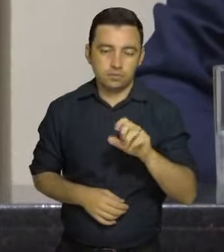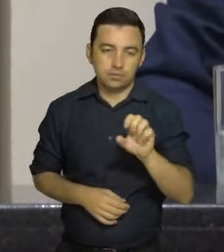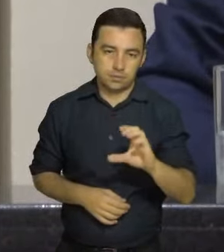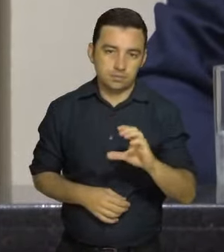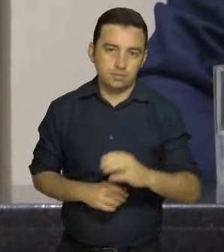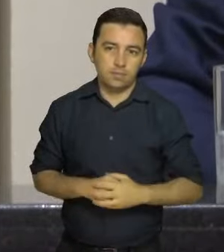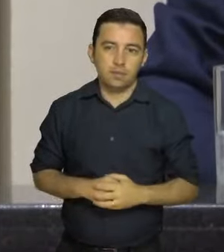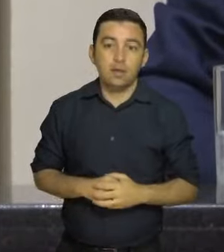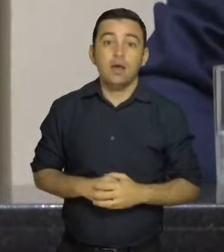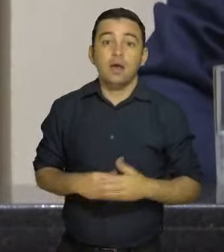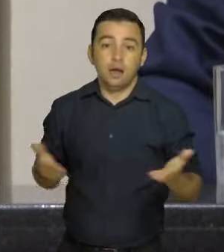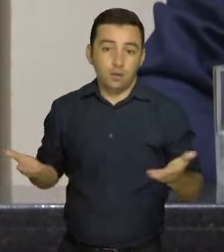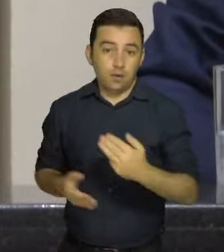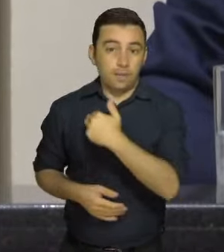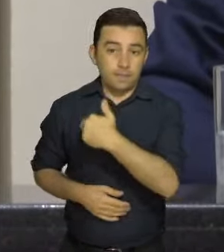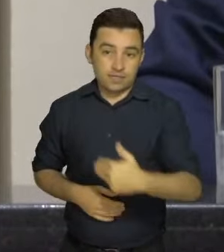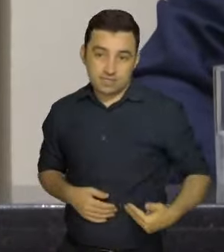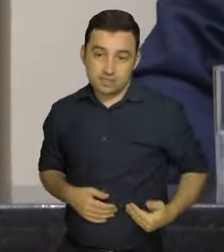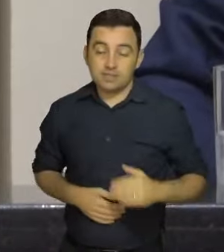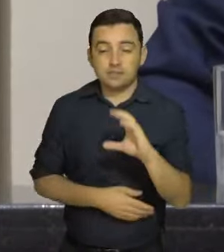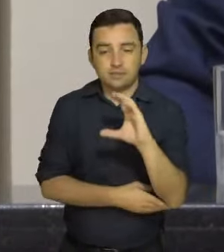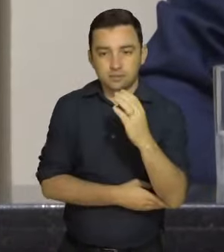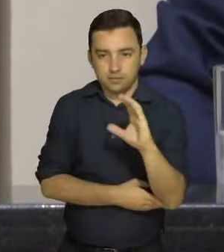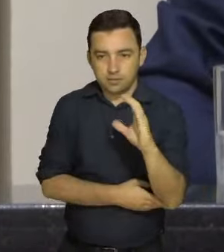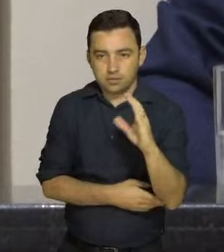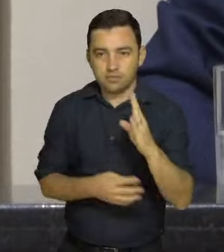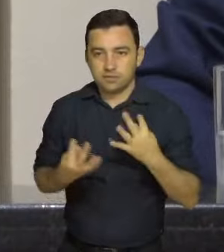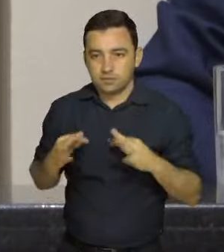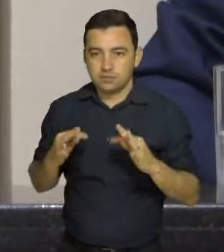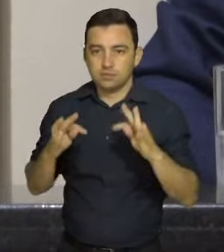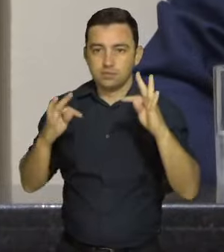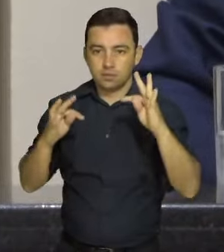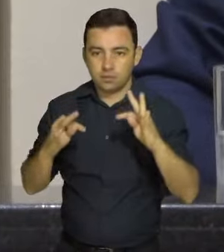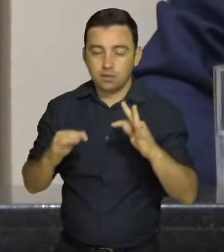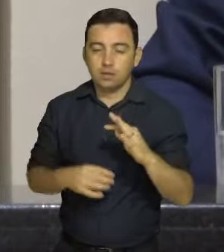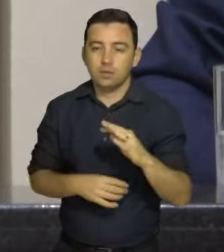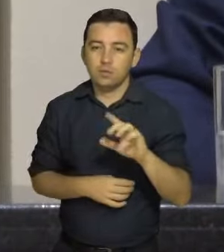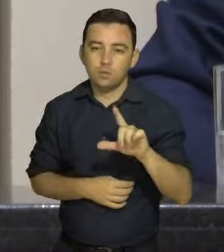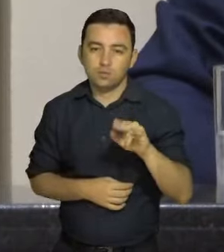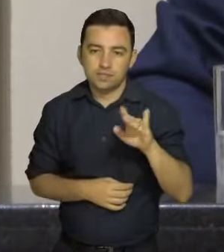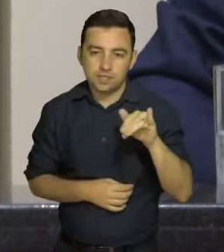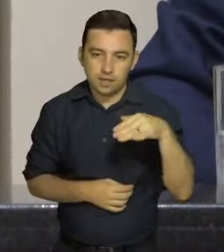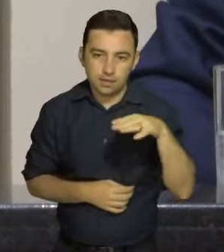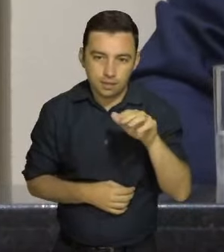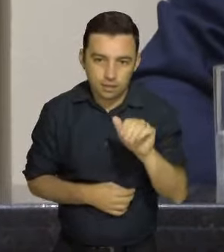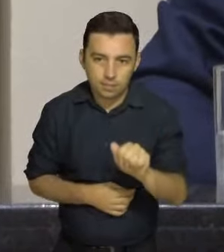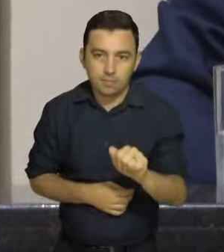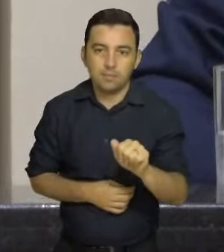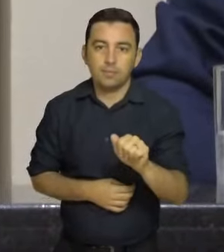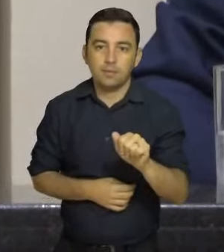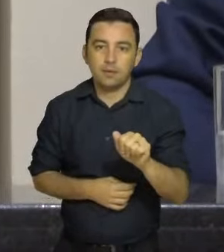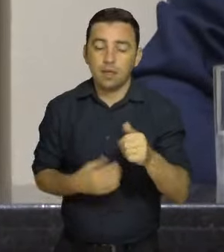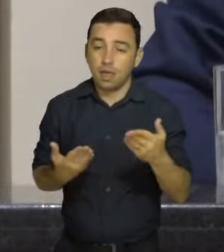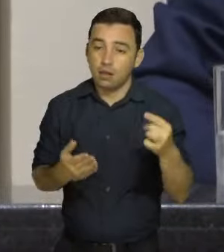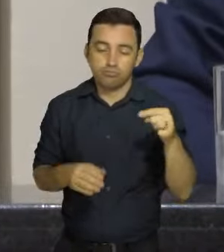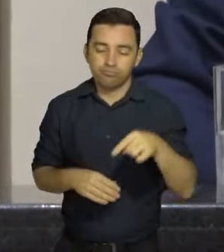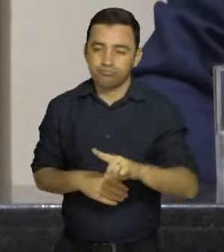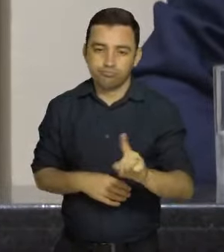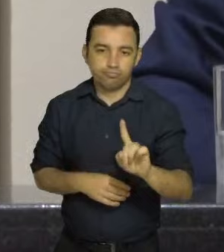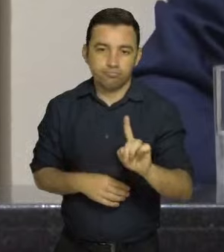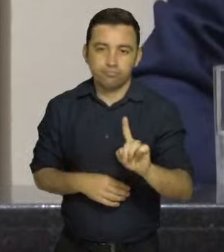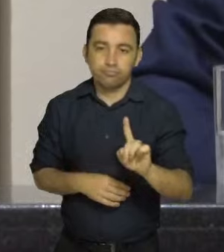excelentíssima senhora ministra da Ciência, Tecnologia e Inovação, Luciana Barbosa de Oliveira Santos, que não pôde se fazer